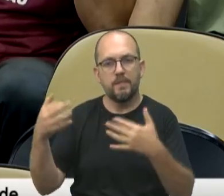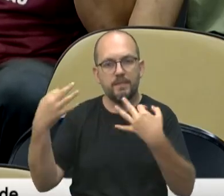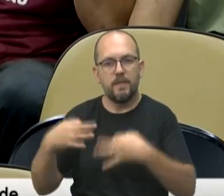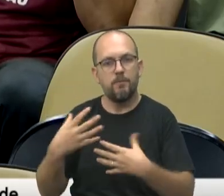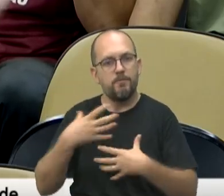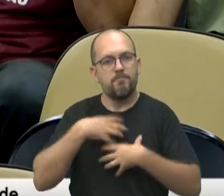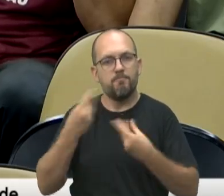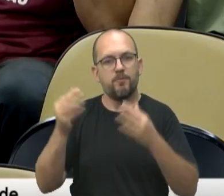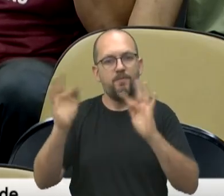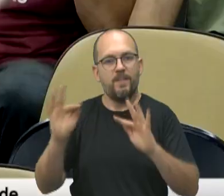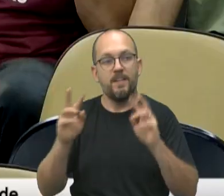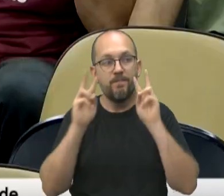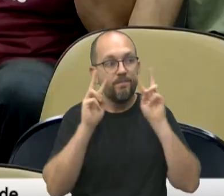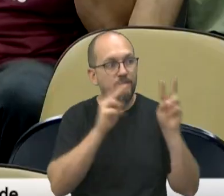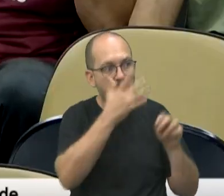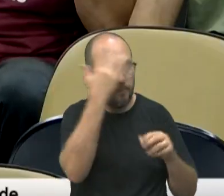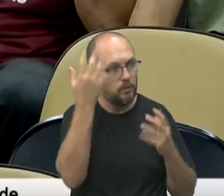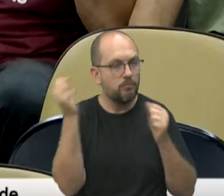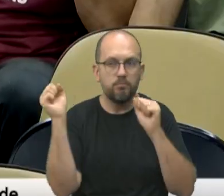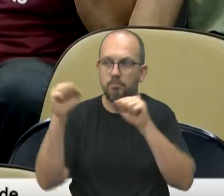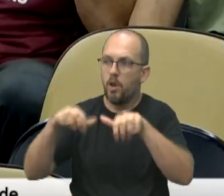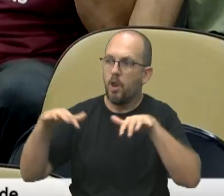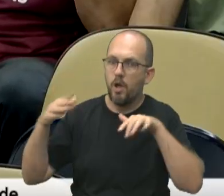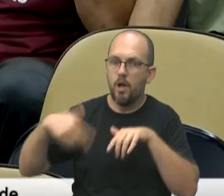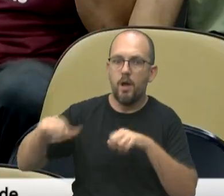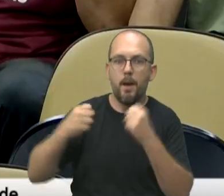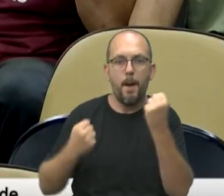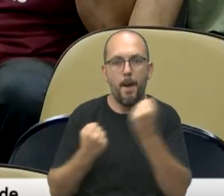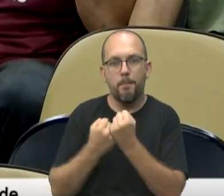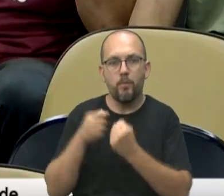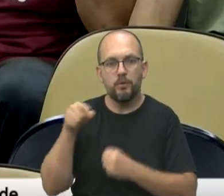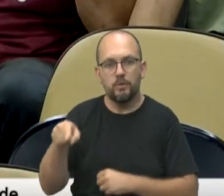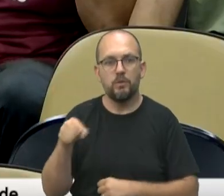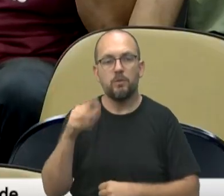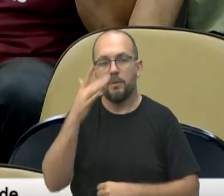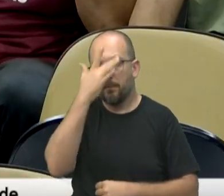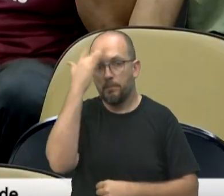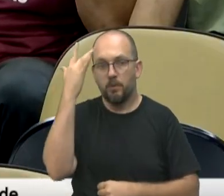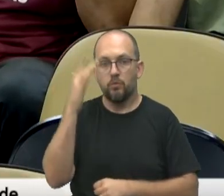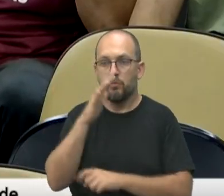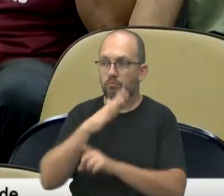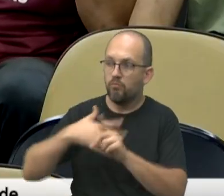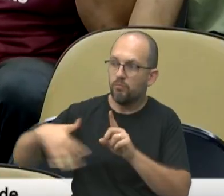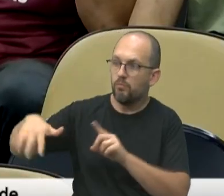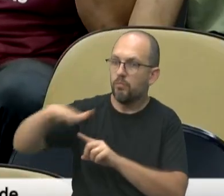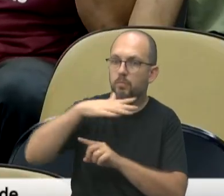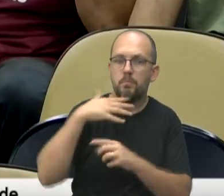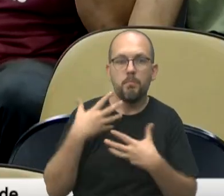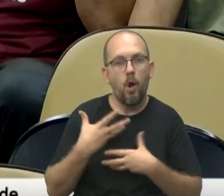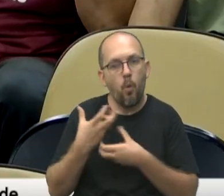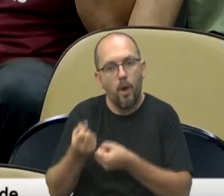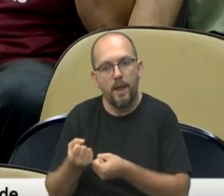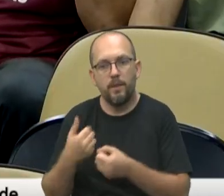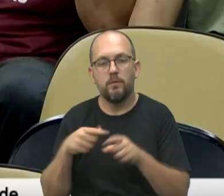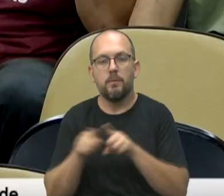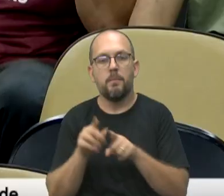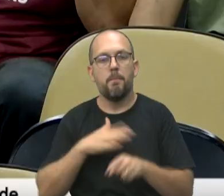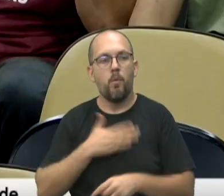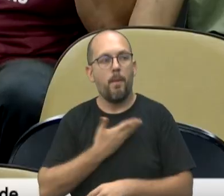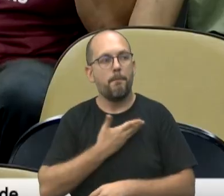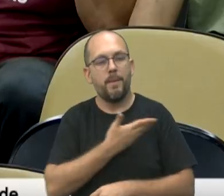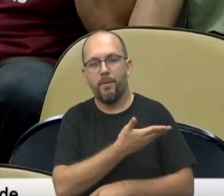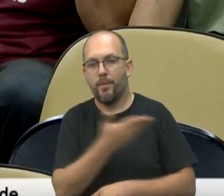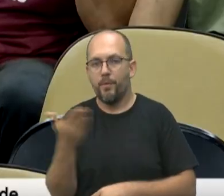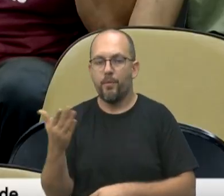muito feliz em ver pessoas ao redor aqui apoiando isso, em ver pessoas ao meu redor que estão me acolhendo, que estão acolhendo meus amigos,